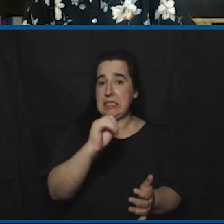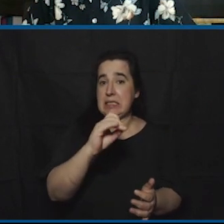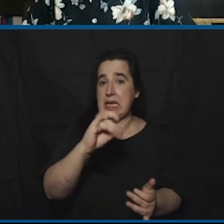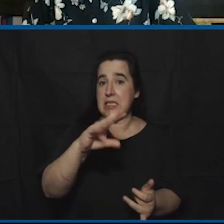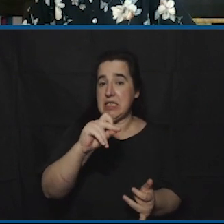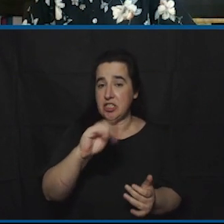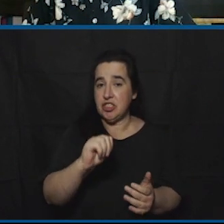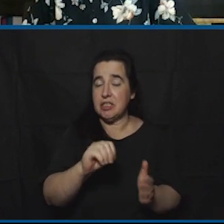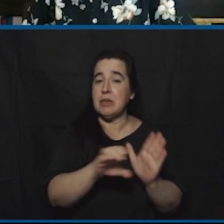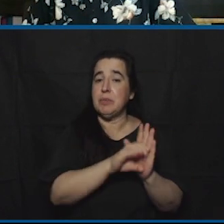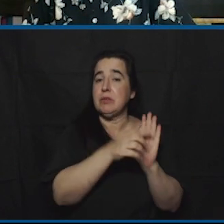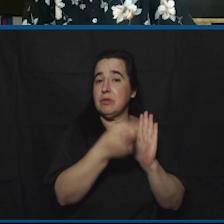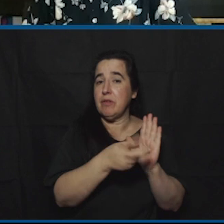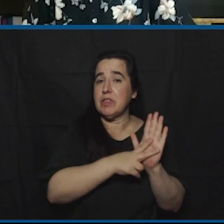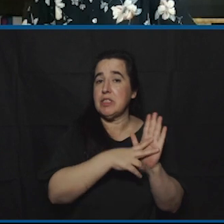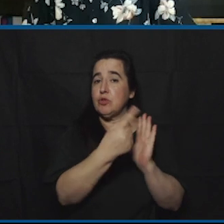versículos 1 a 5.